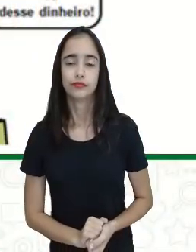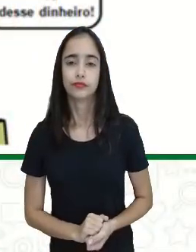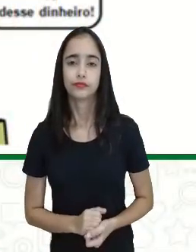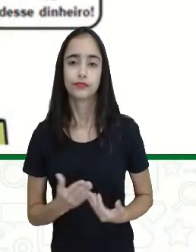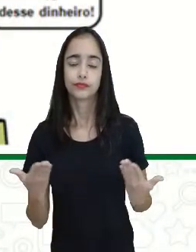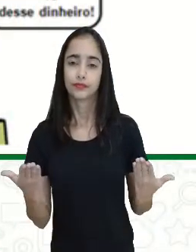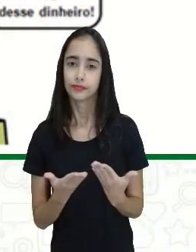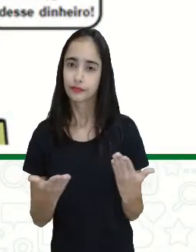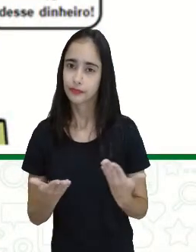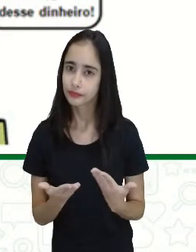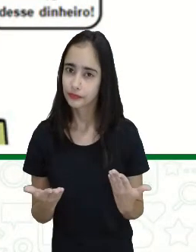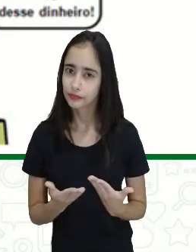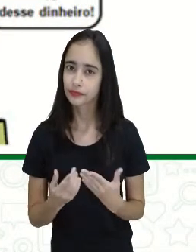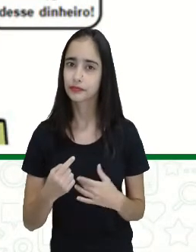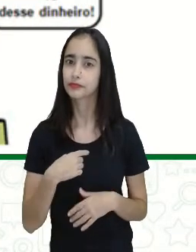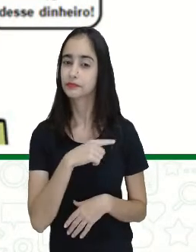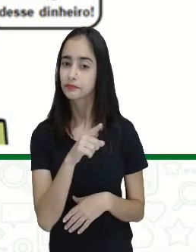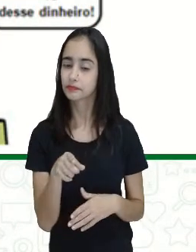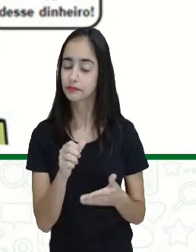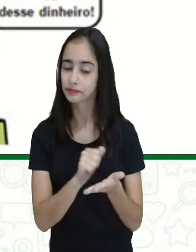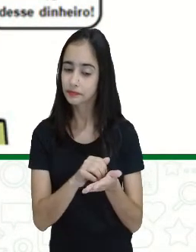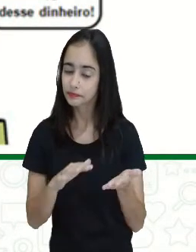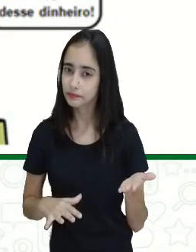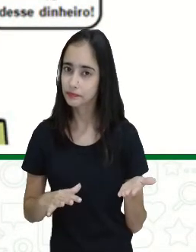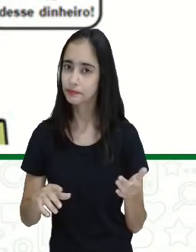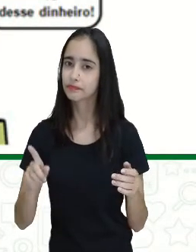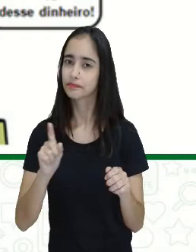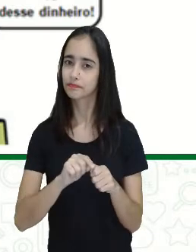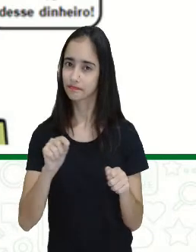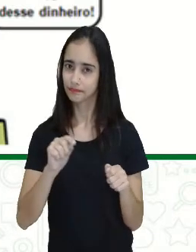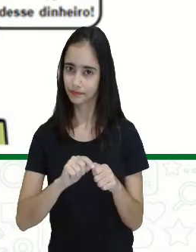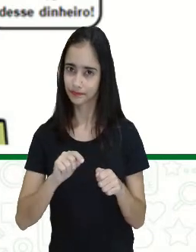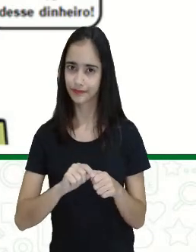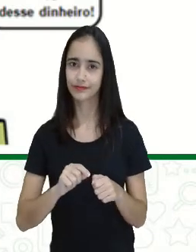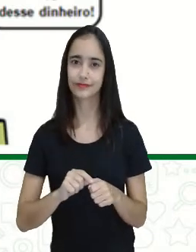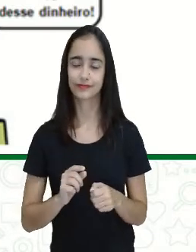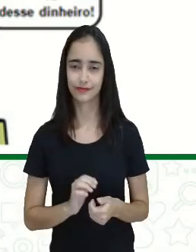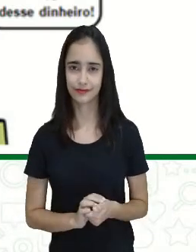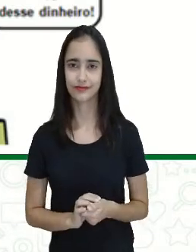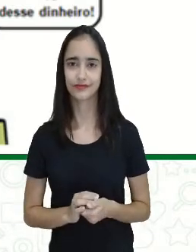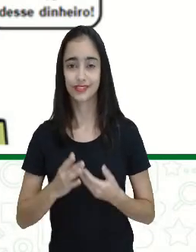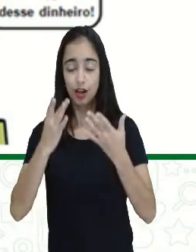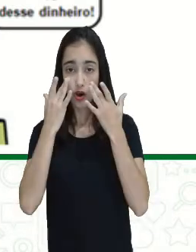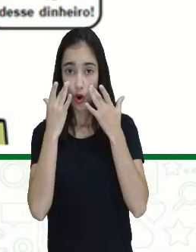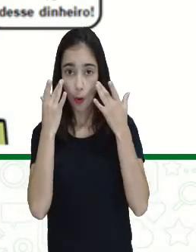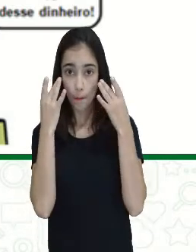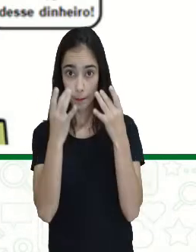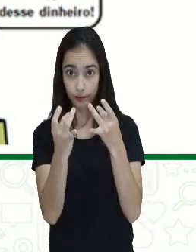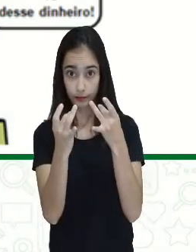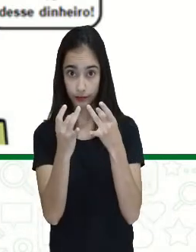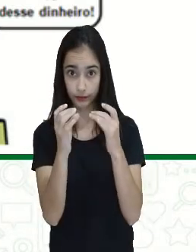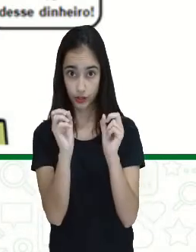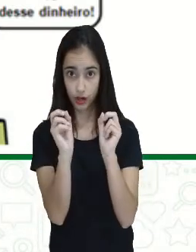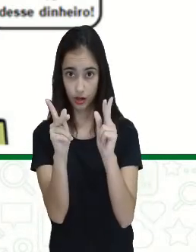Agora eu vou deixar essa atividade para vocês. Observem atentamente.